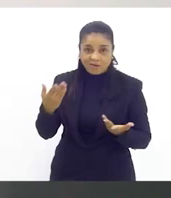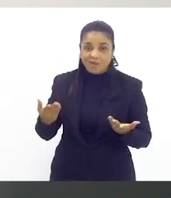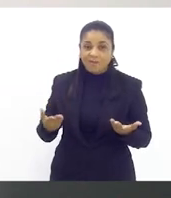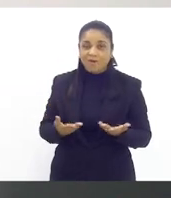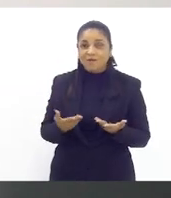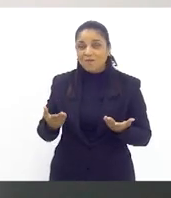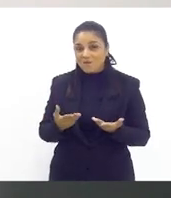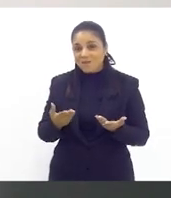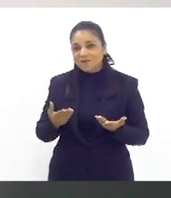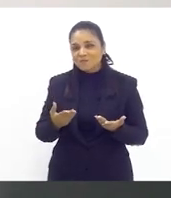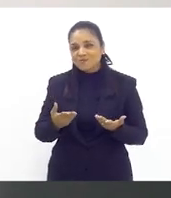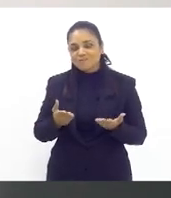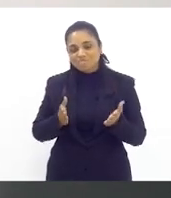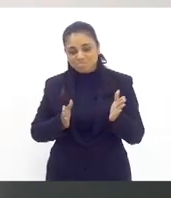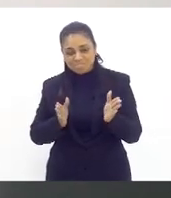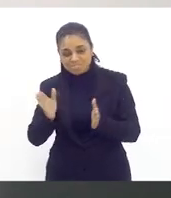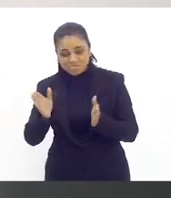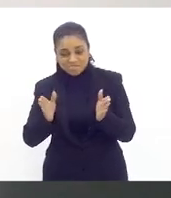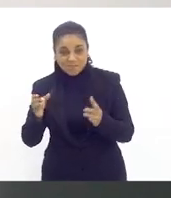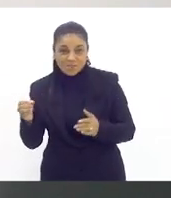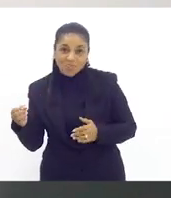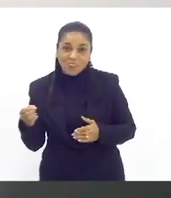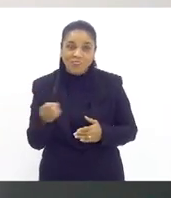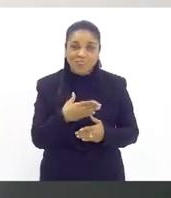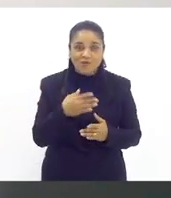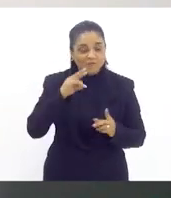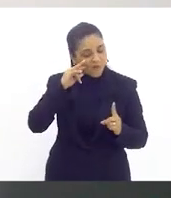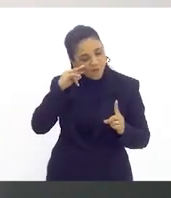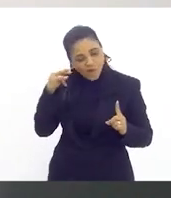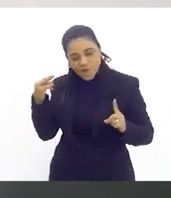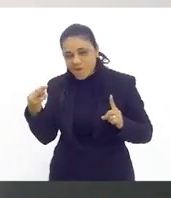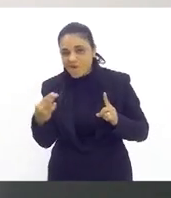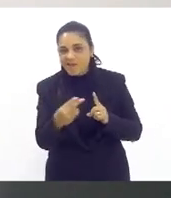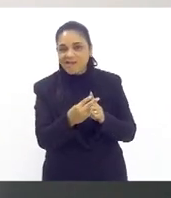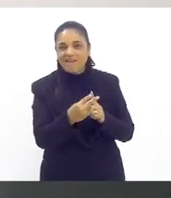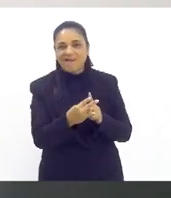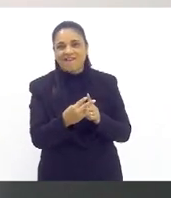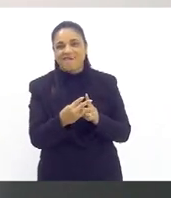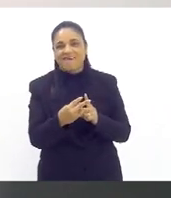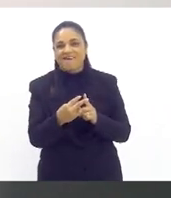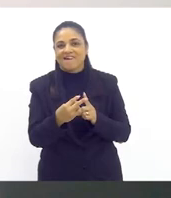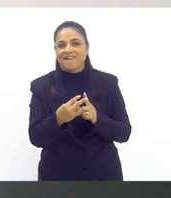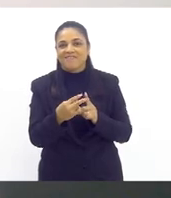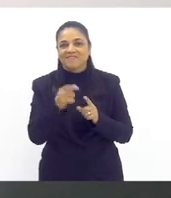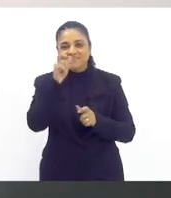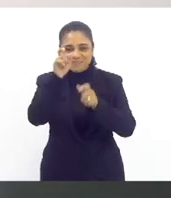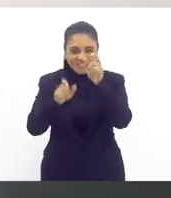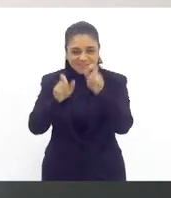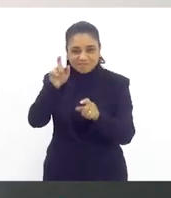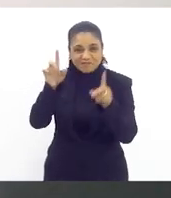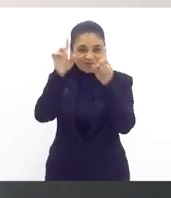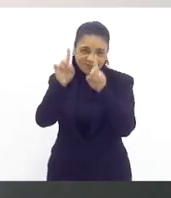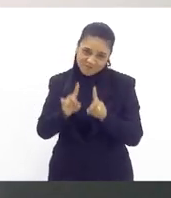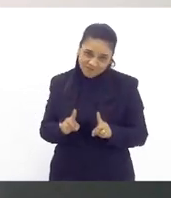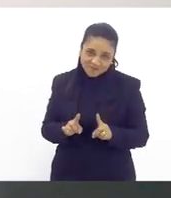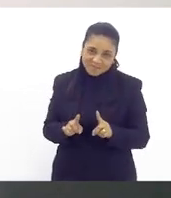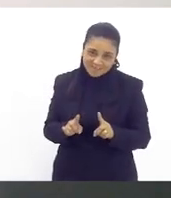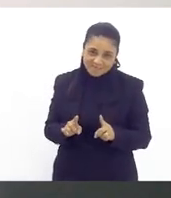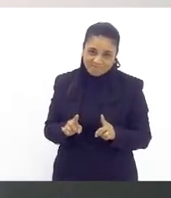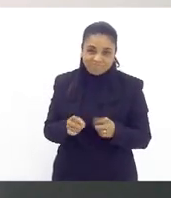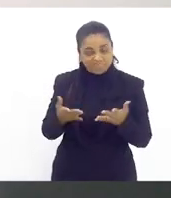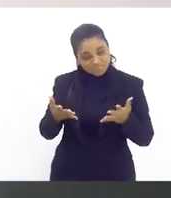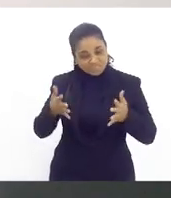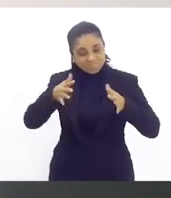uma questão que a gente começa a criar um novo paradigma que é como que a gente começa a olhar com mais seriedade para essa questão de tantas pessoas que merecem tá mais